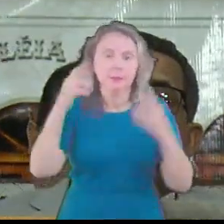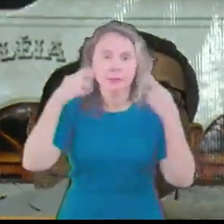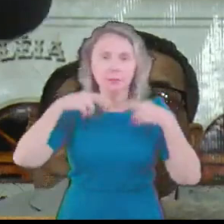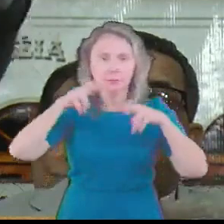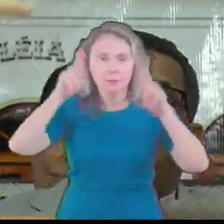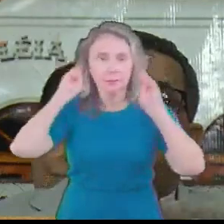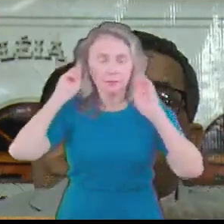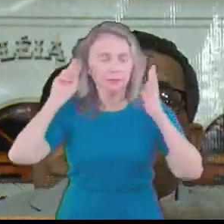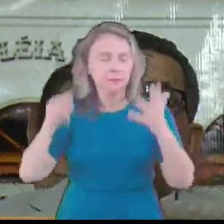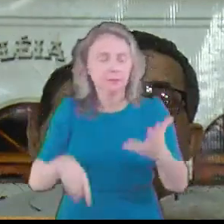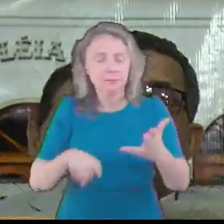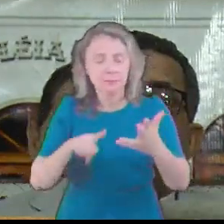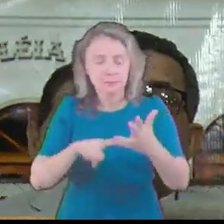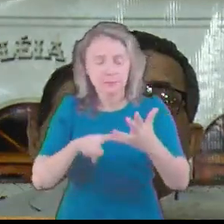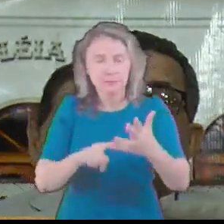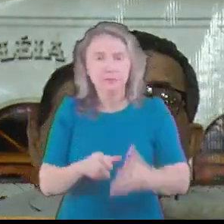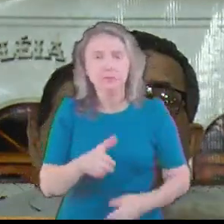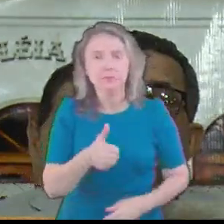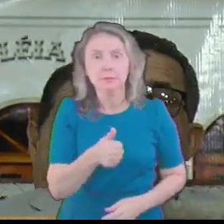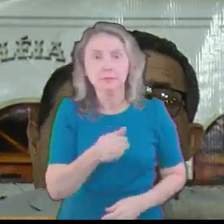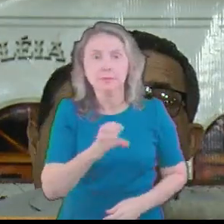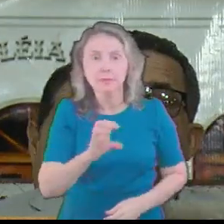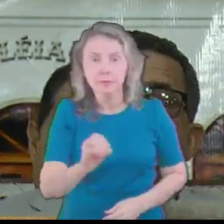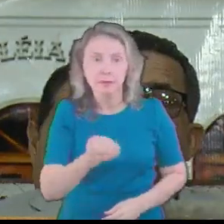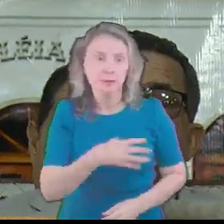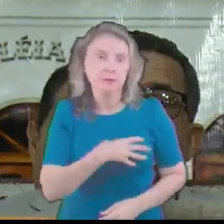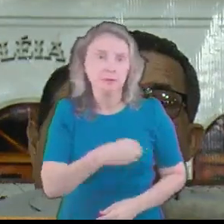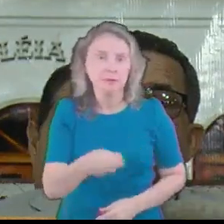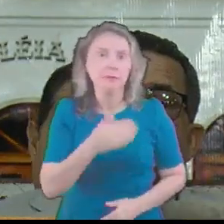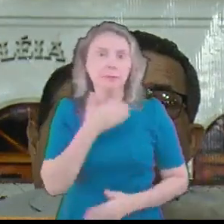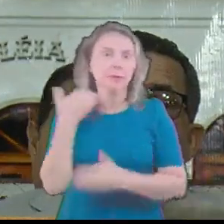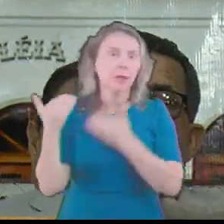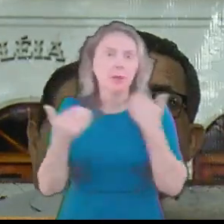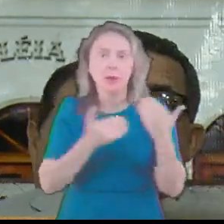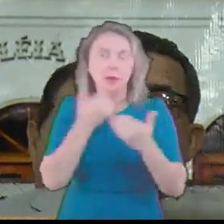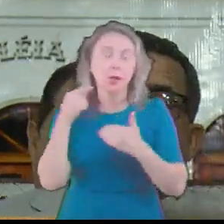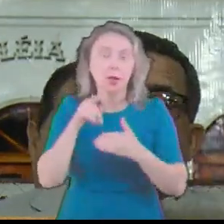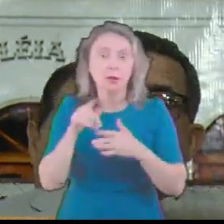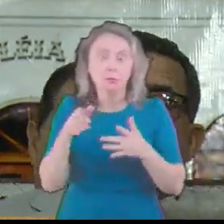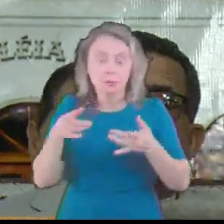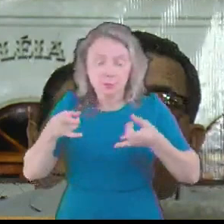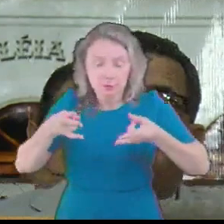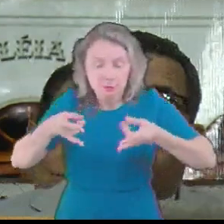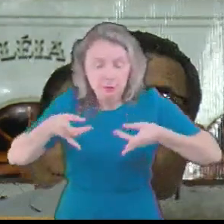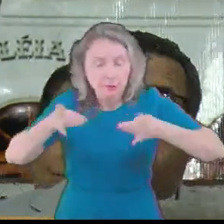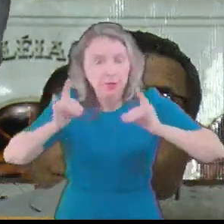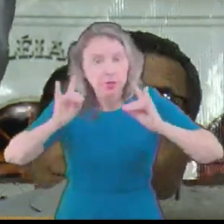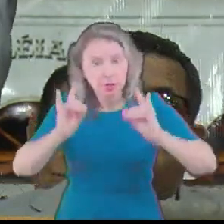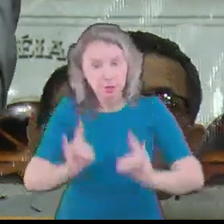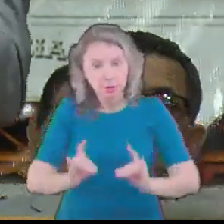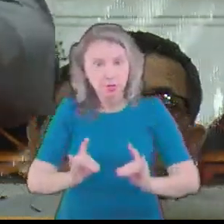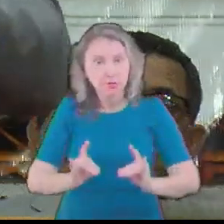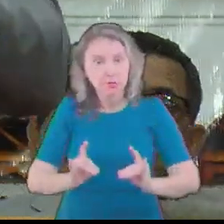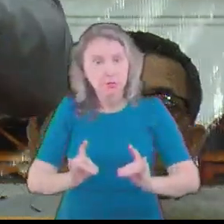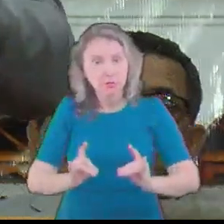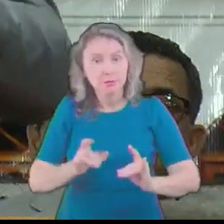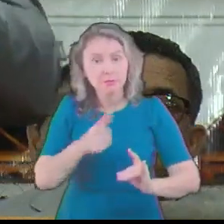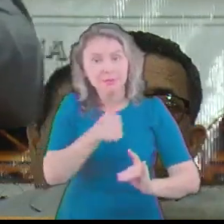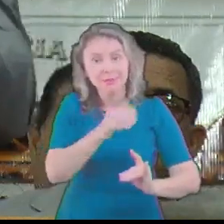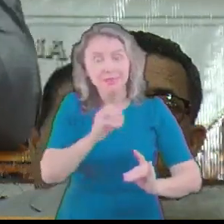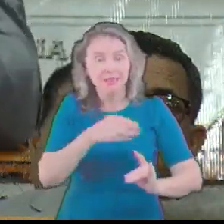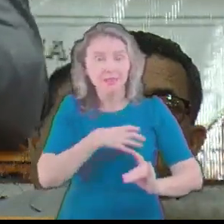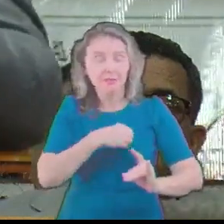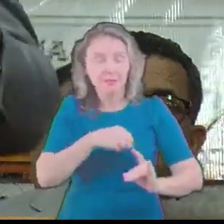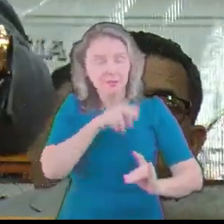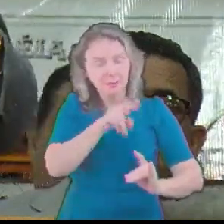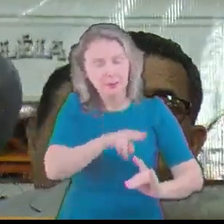10 filhos. Você já imaginou você chegar no funeral, 10 filhos, colocado um lado do outro para você